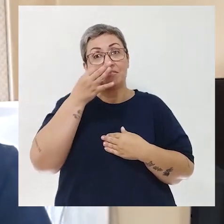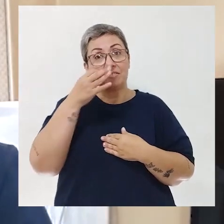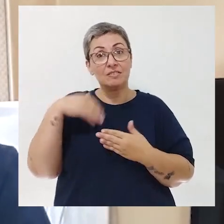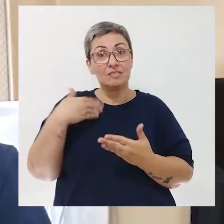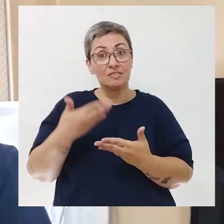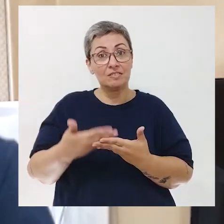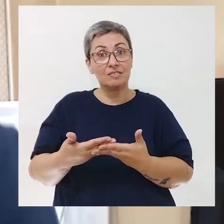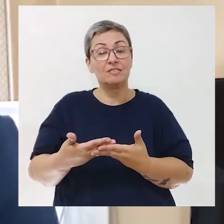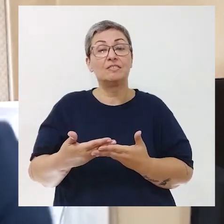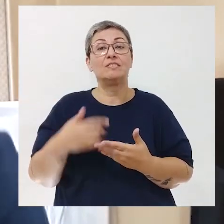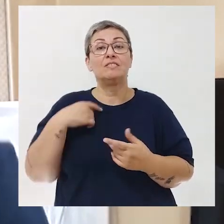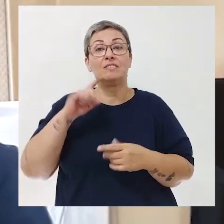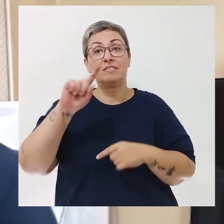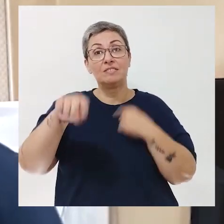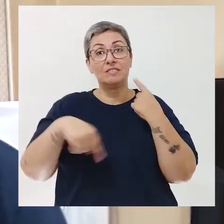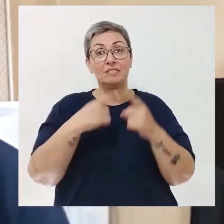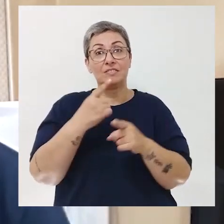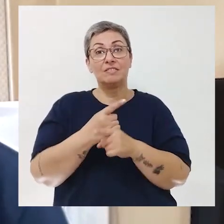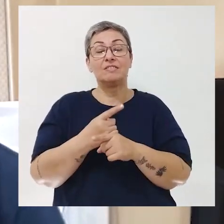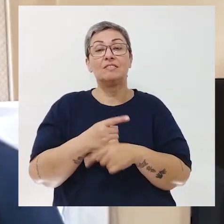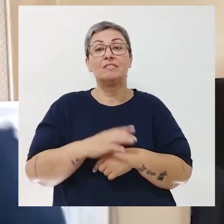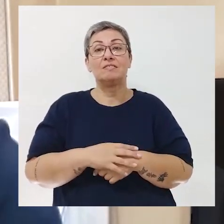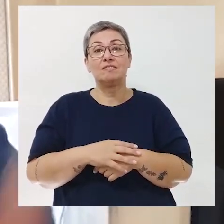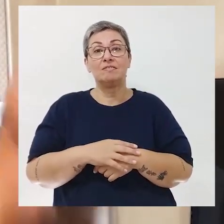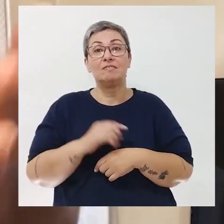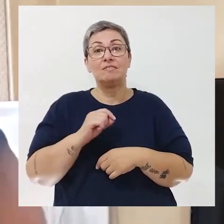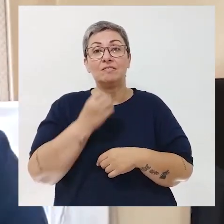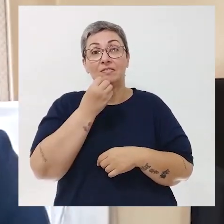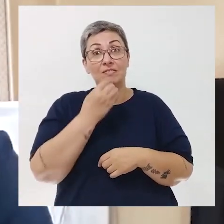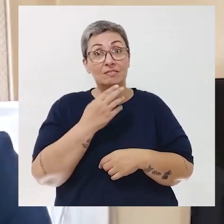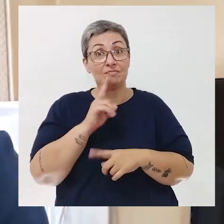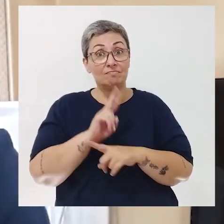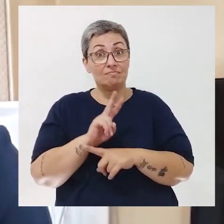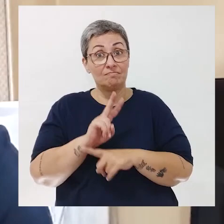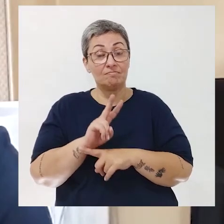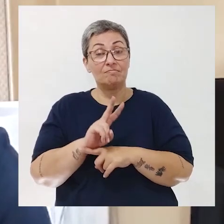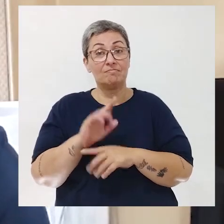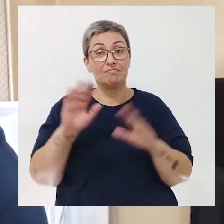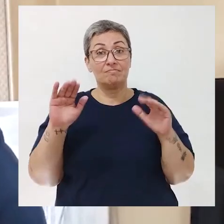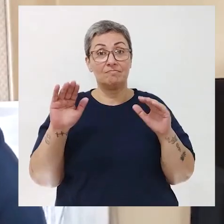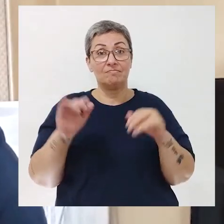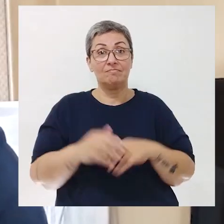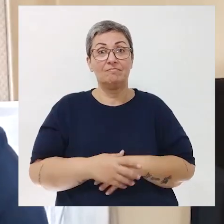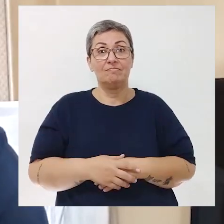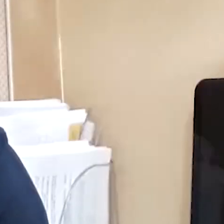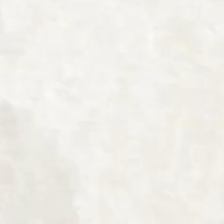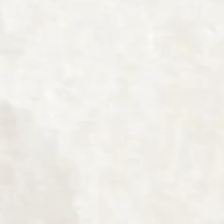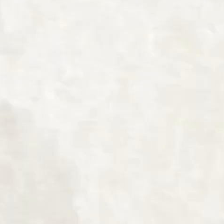presença até aqui e até o próximo programa. Fiquem todos bem e até lá!